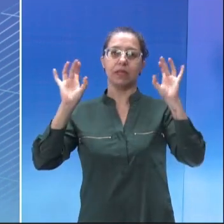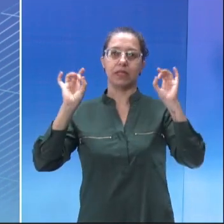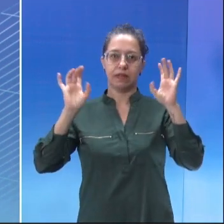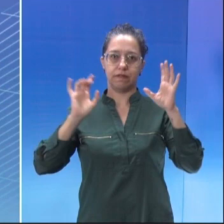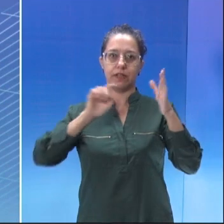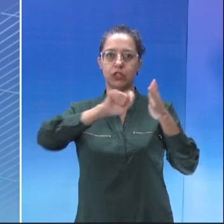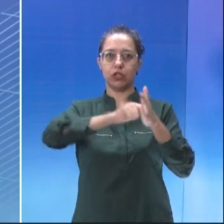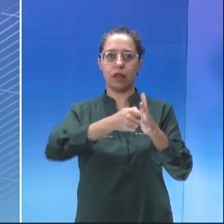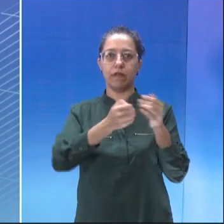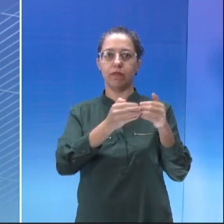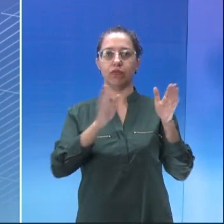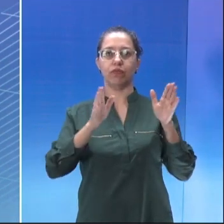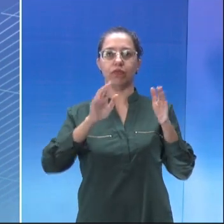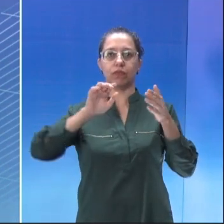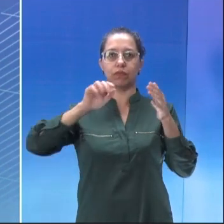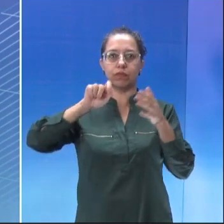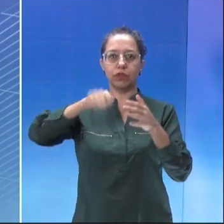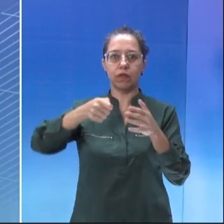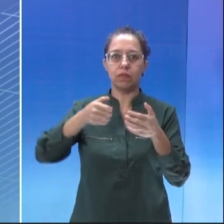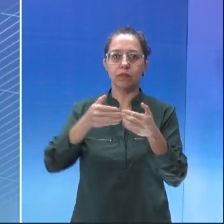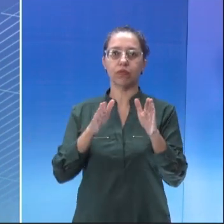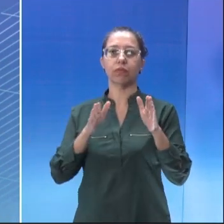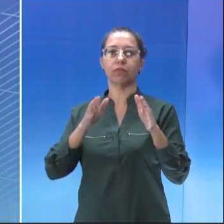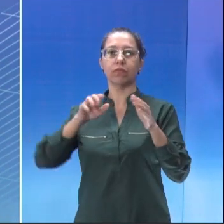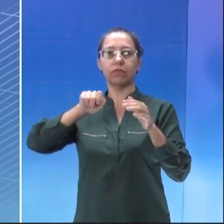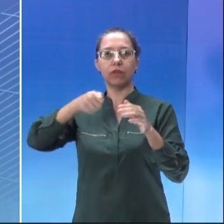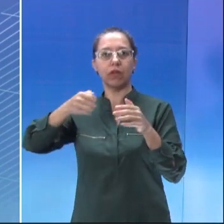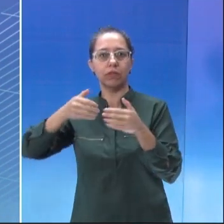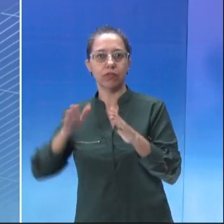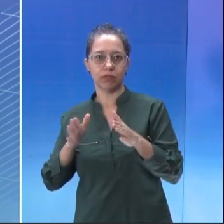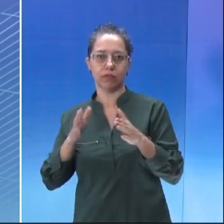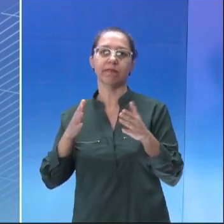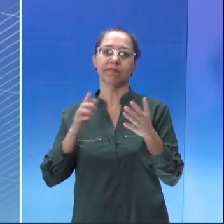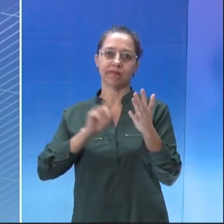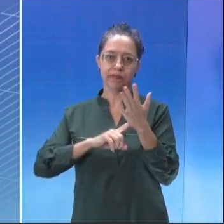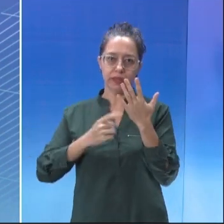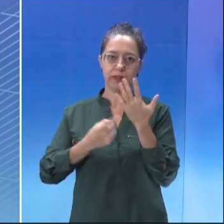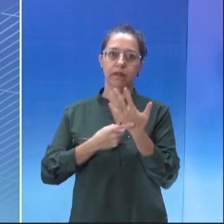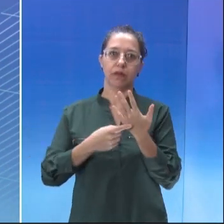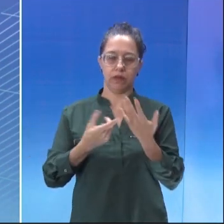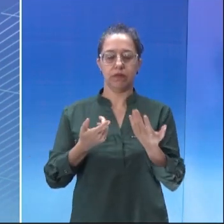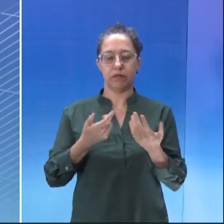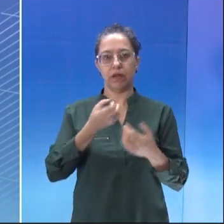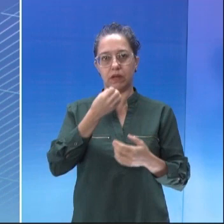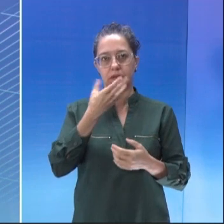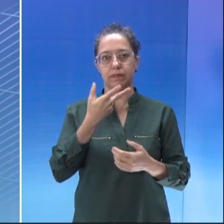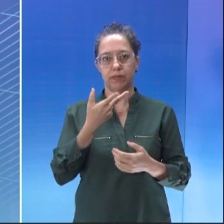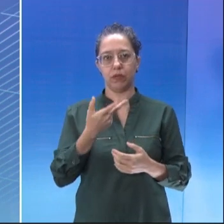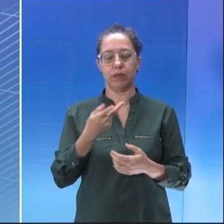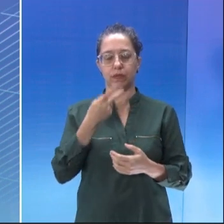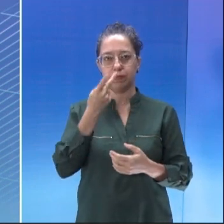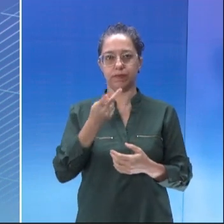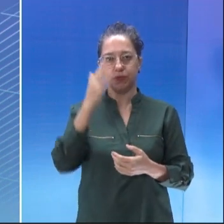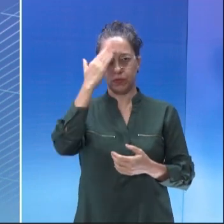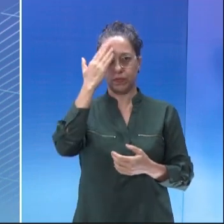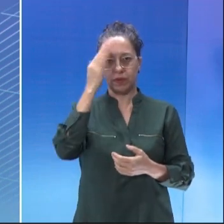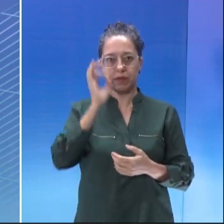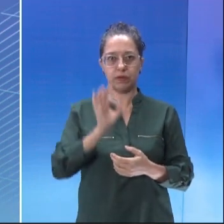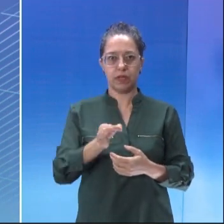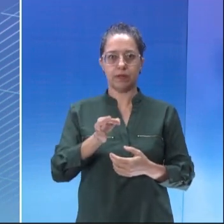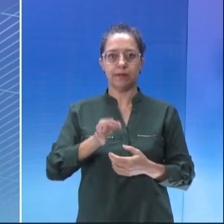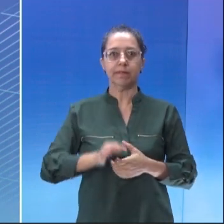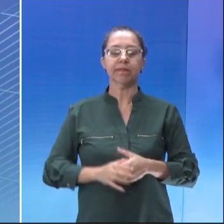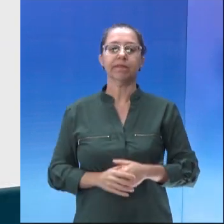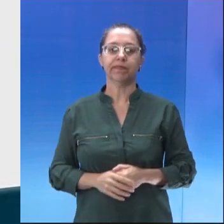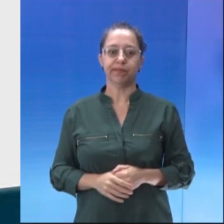é específica para um tipo de reação. Compreendeu? Então vamos seguir?